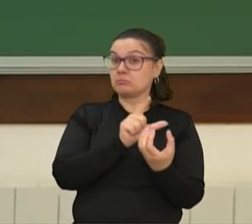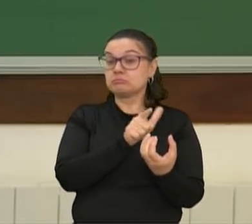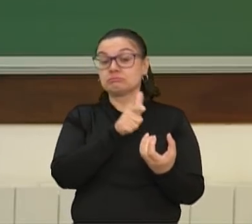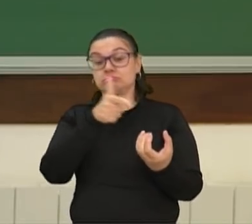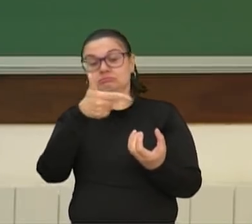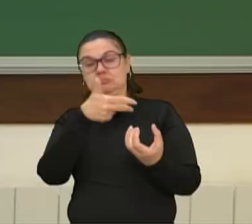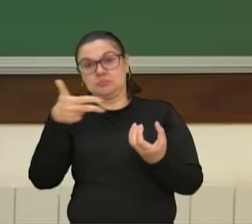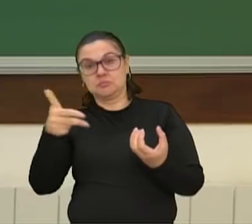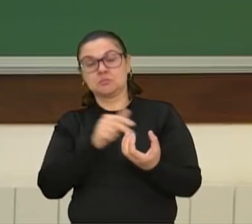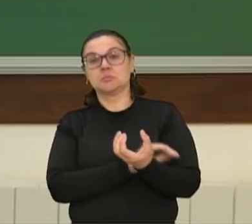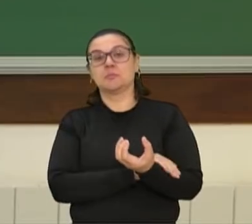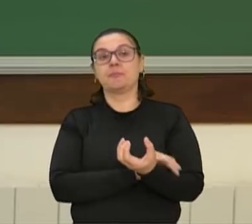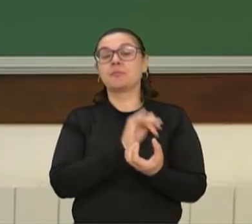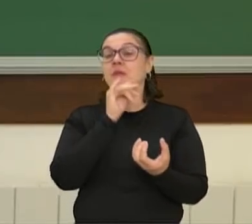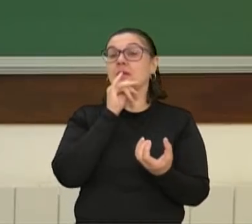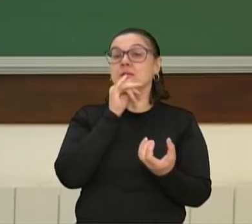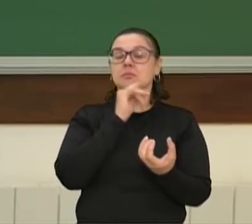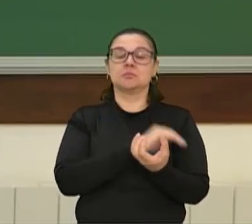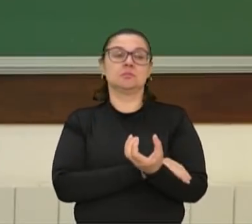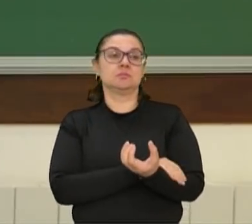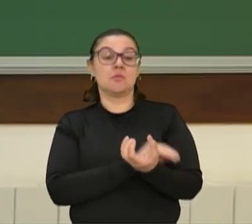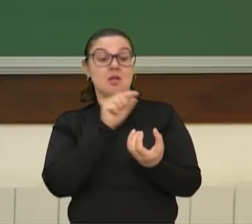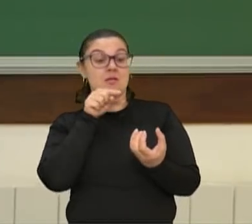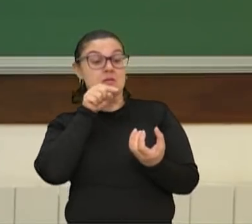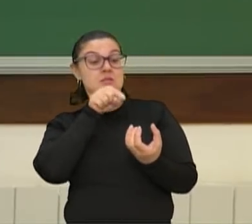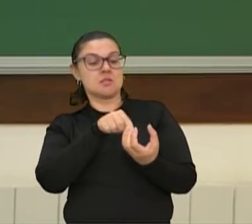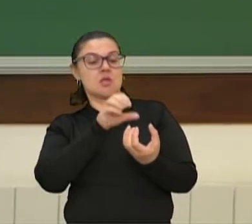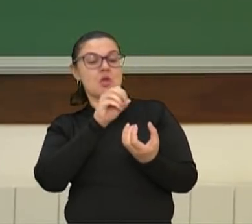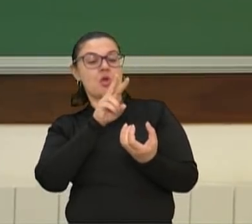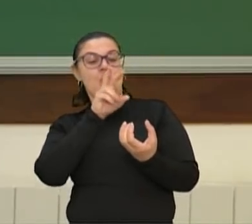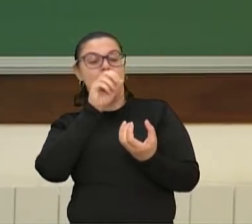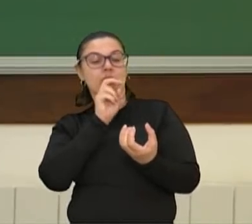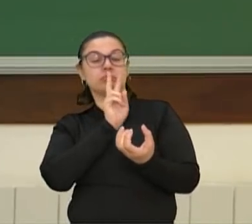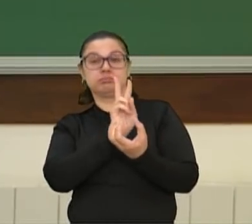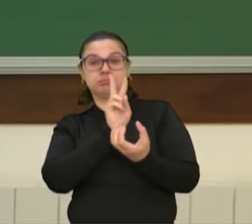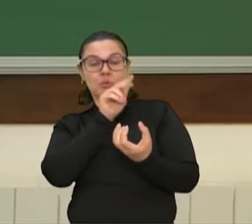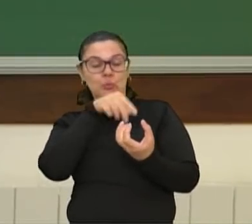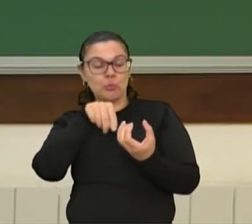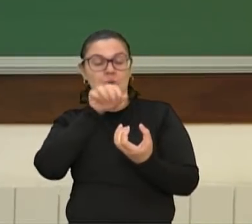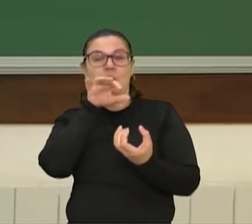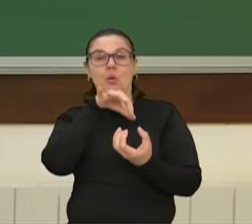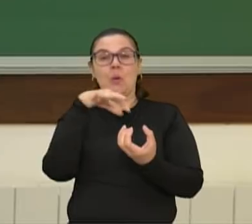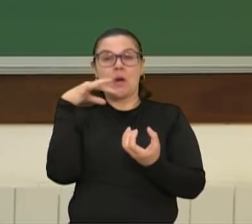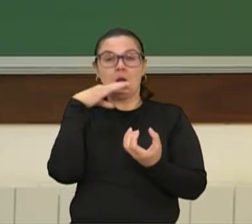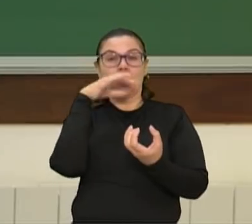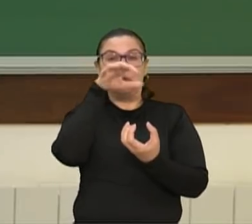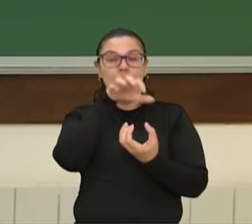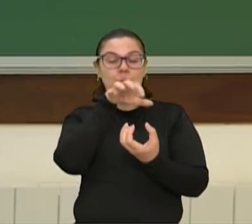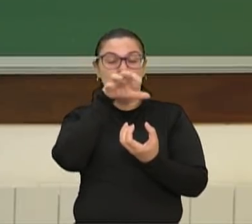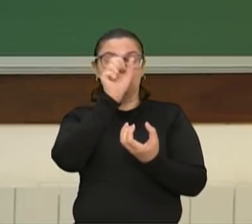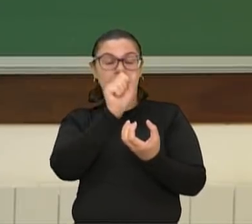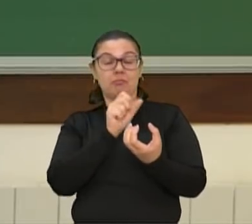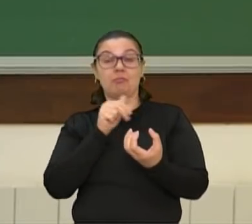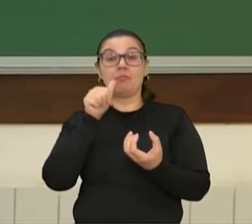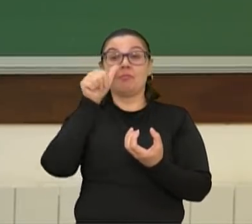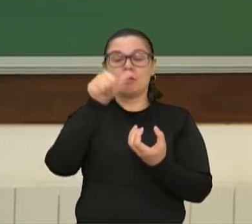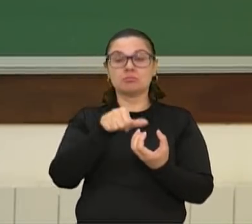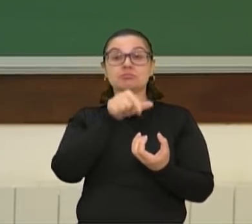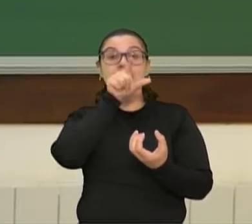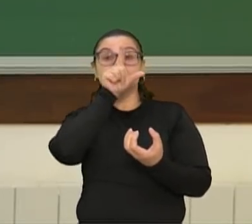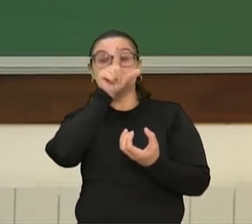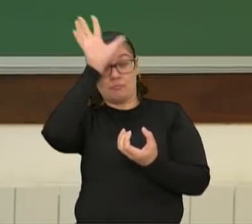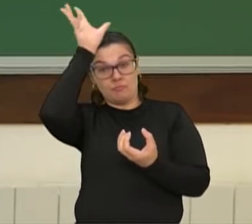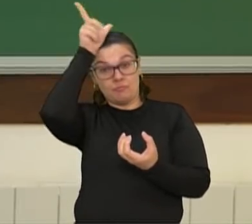outras coisas. Por exemplo, se um ovo for devidamente chocado, esse ovo pode vir a ser um